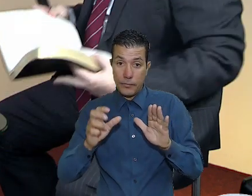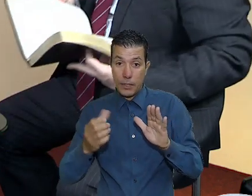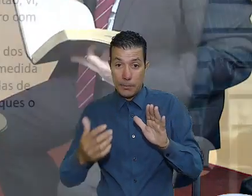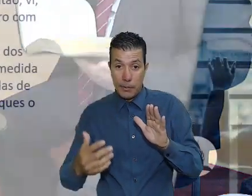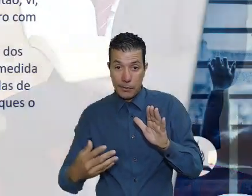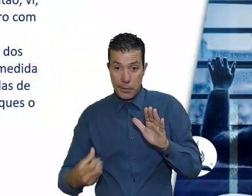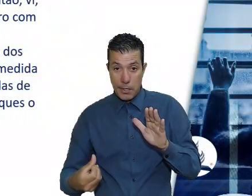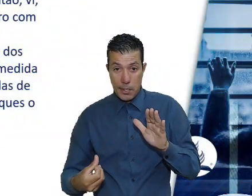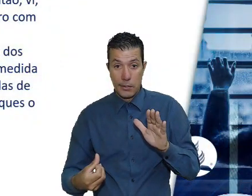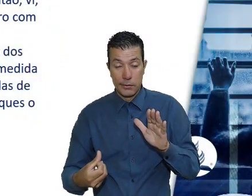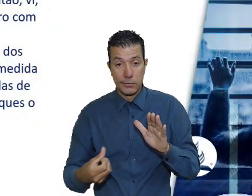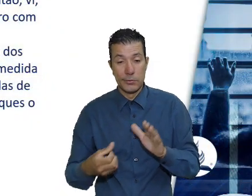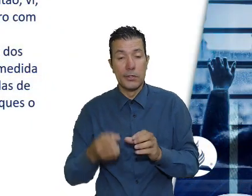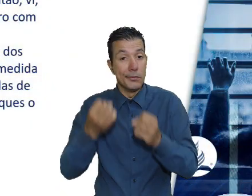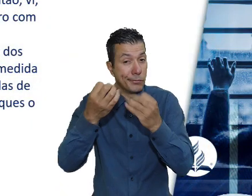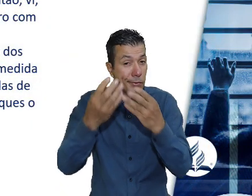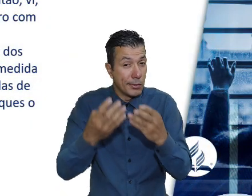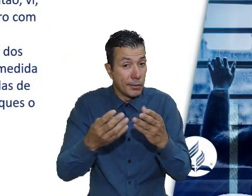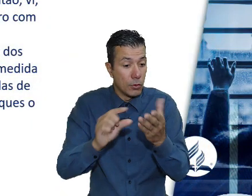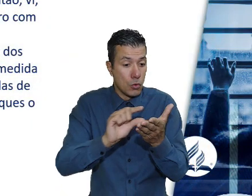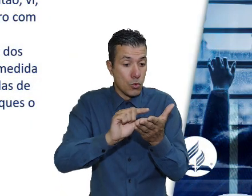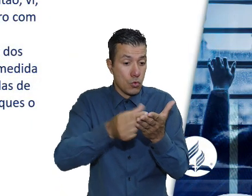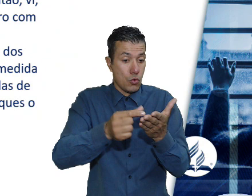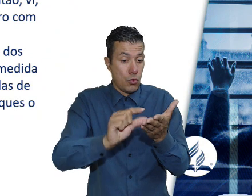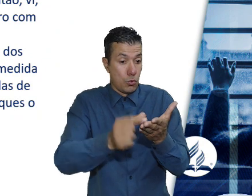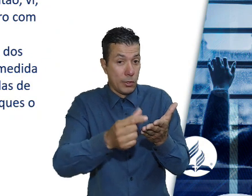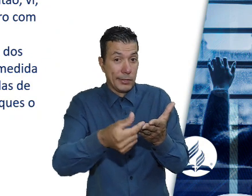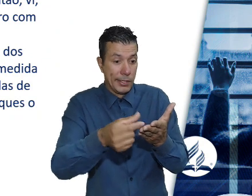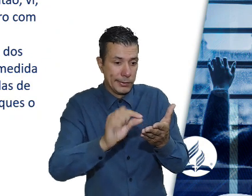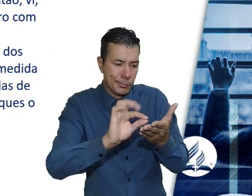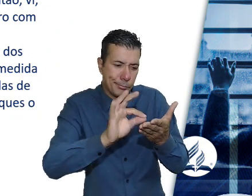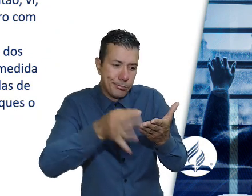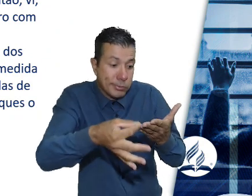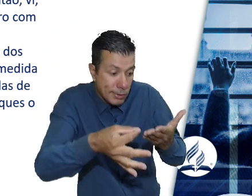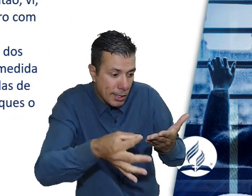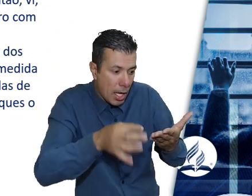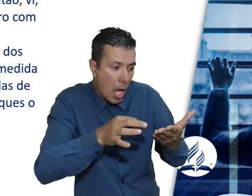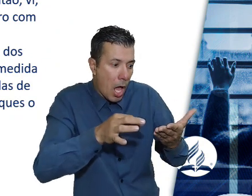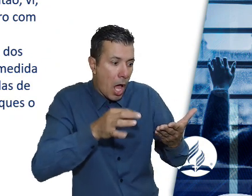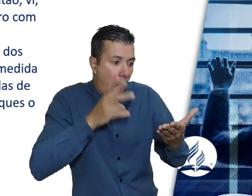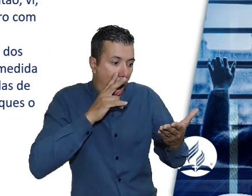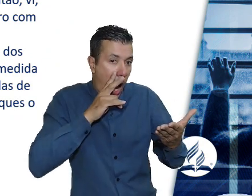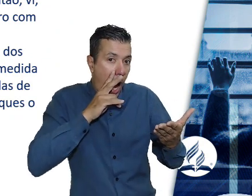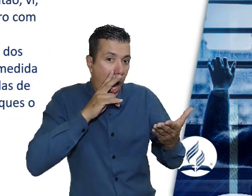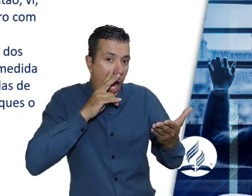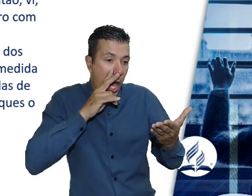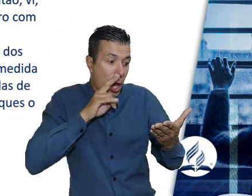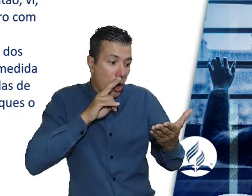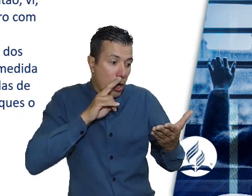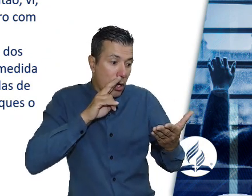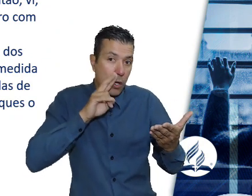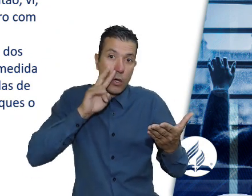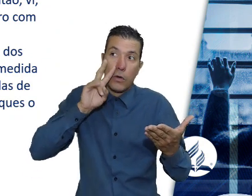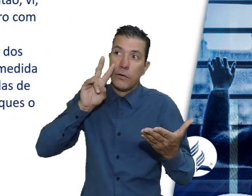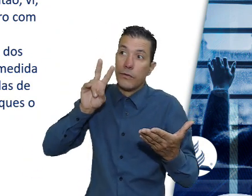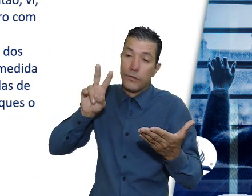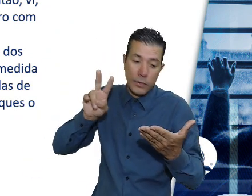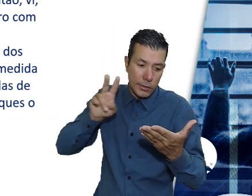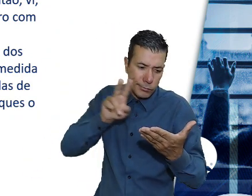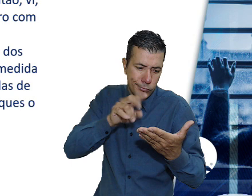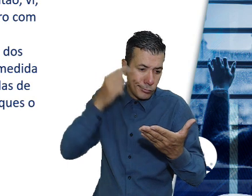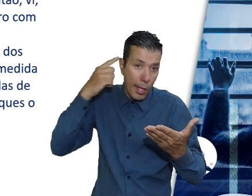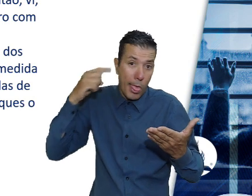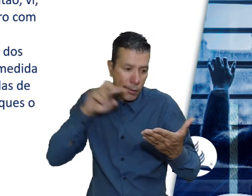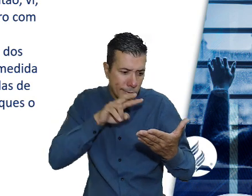diz o seguinte. Quando abri o terceiro selo, ouvi o terceiro ser vivente dizendo, vem, então vi e eis